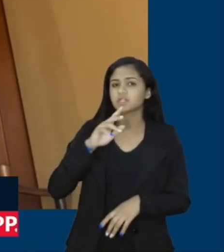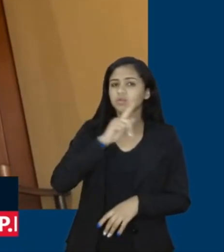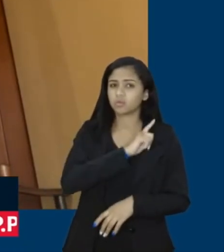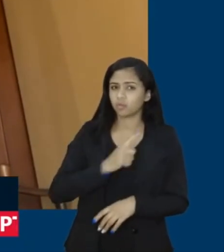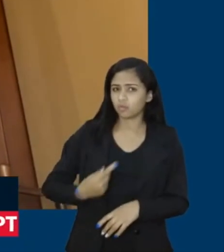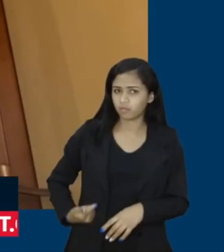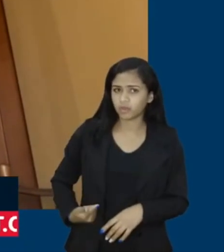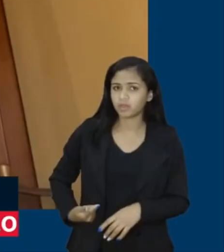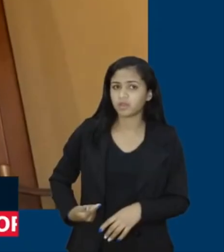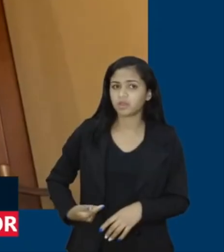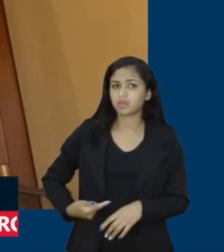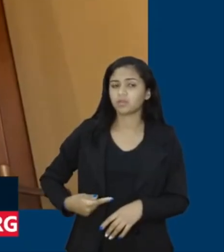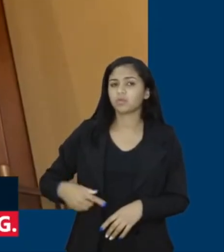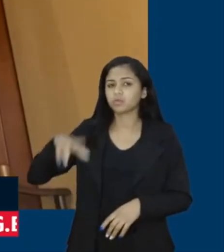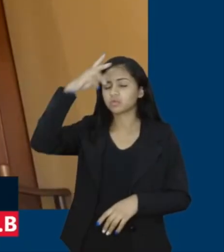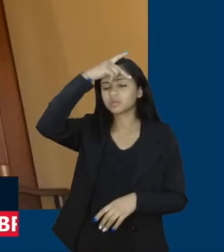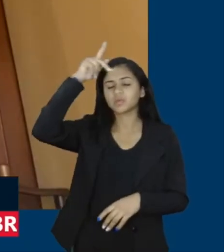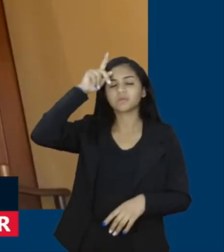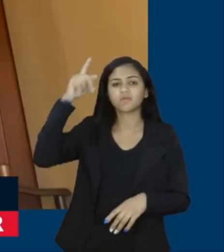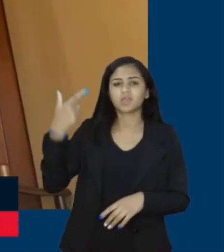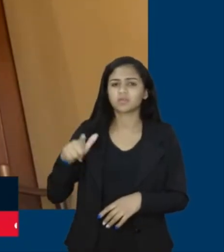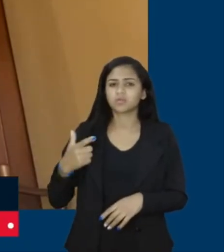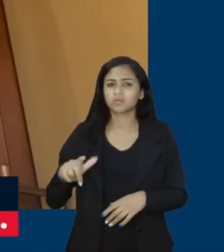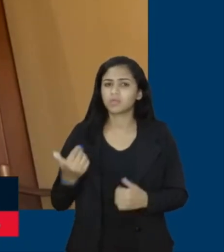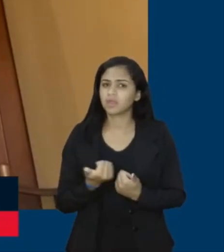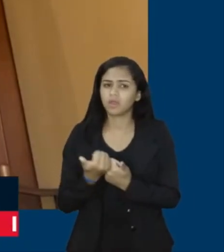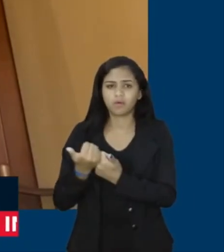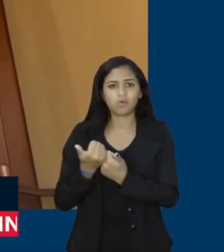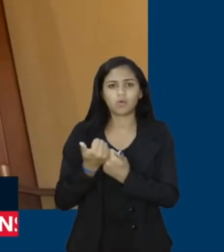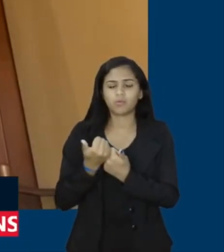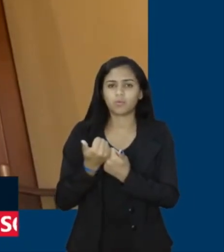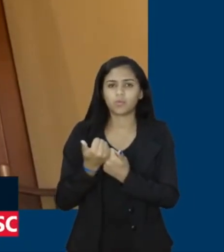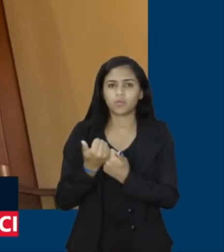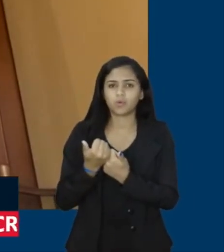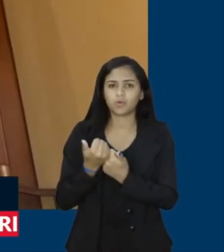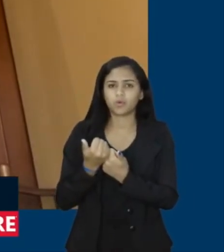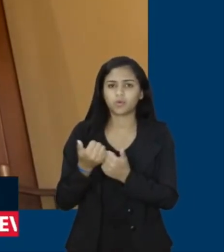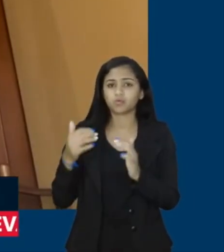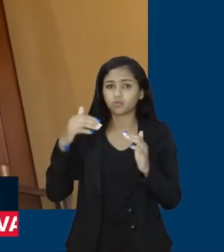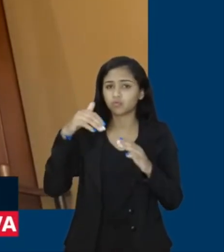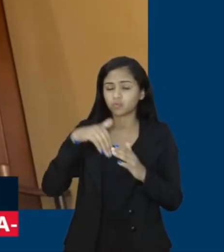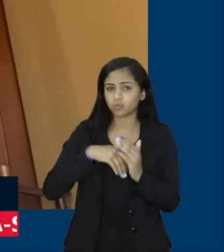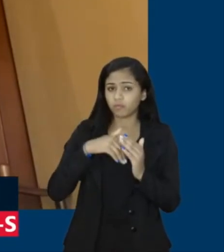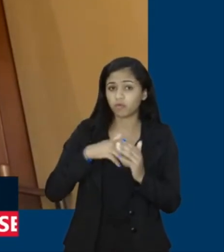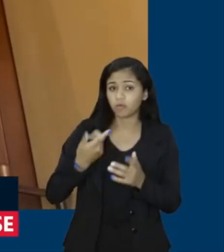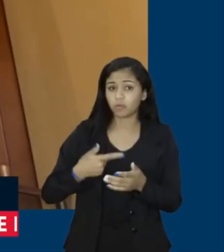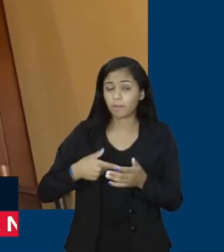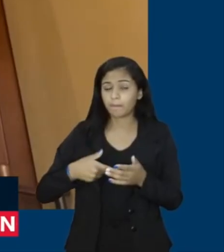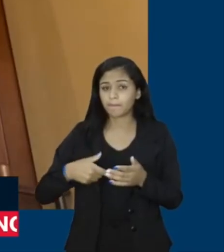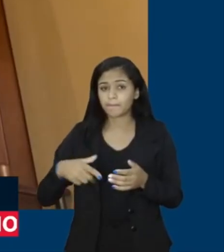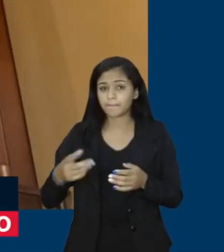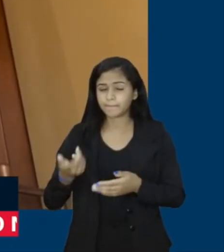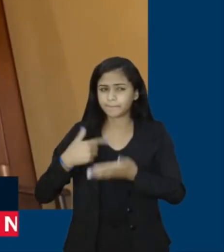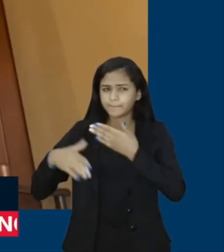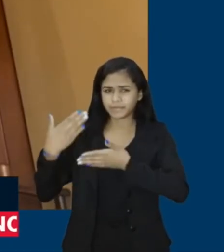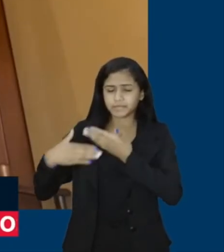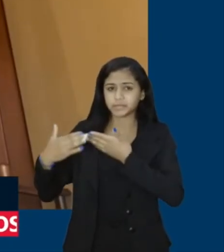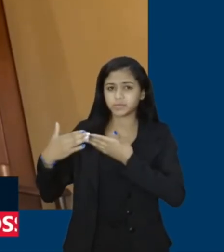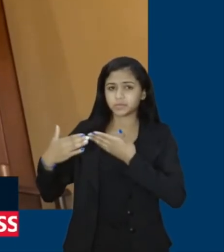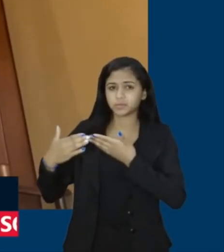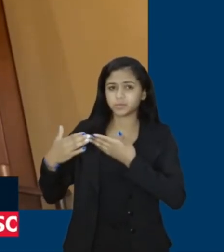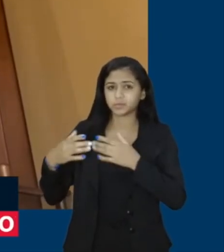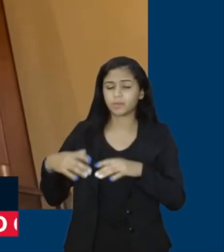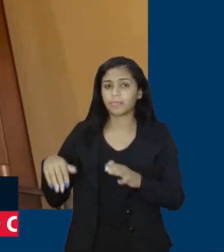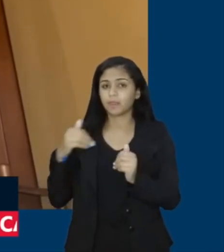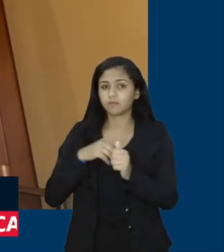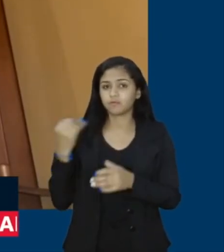imensa maioria dos prefeitos não ter nos apoiado na eleição passada. Então, todas essas prioridades que eu falei aqui, eu citei as